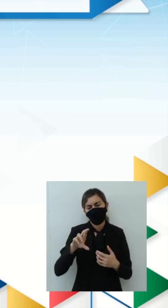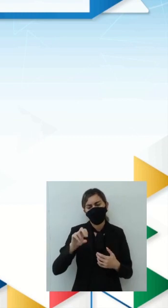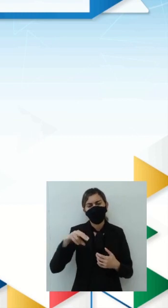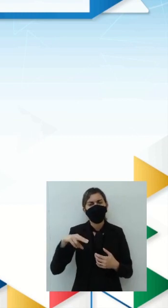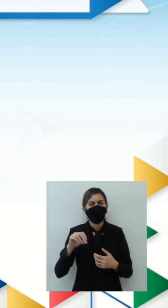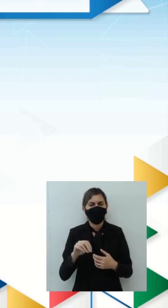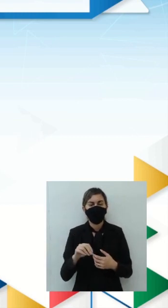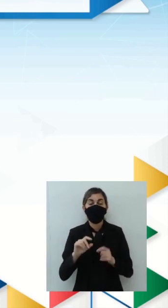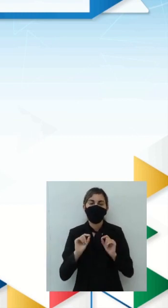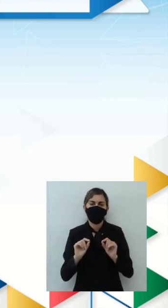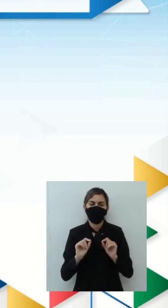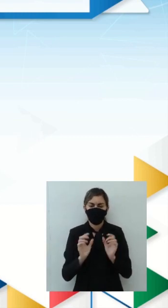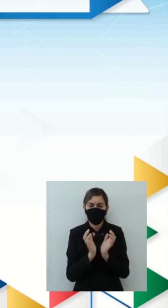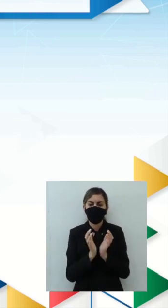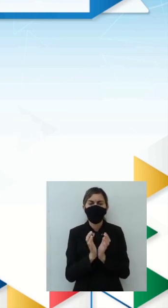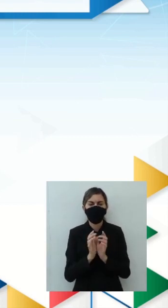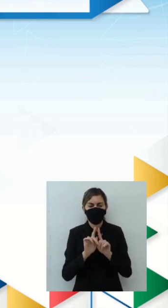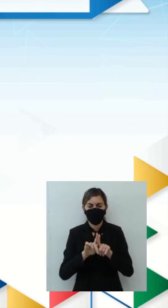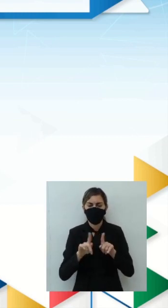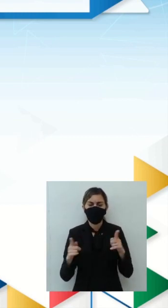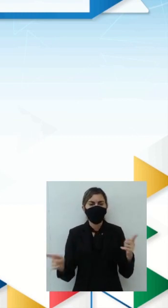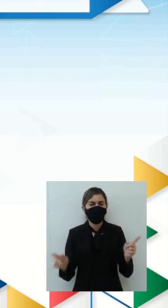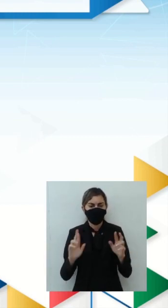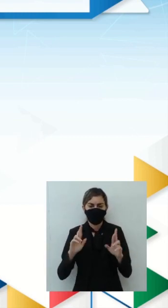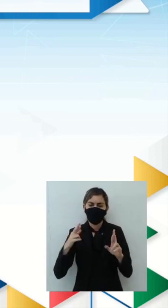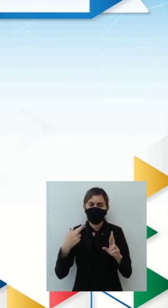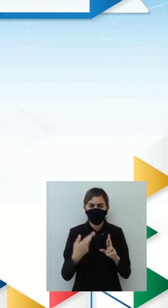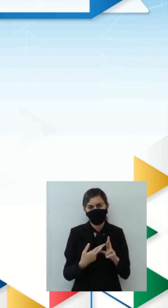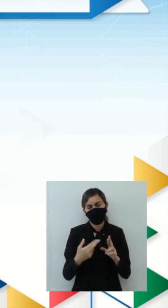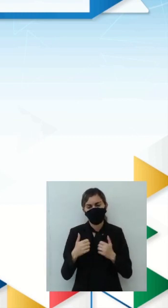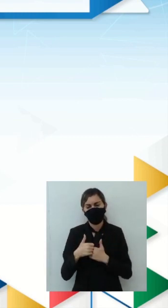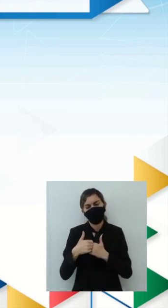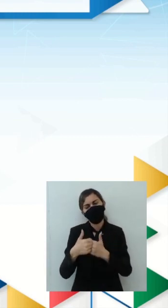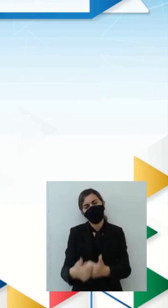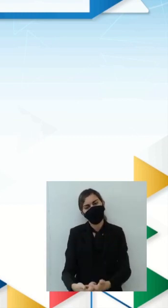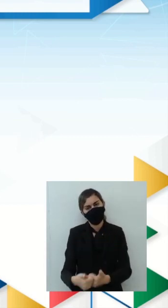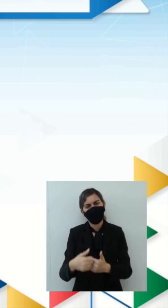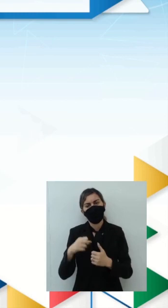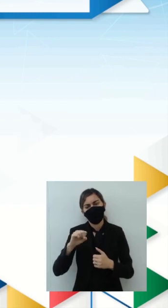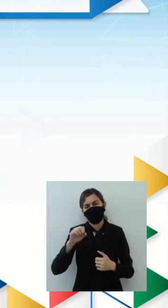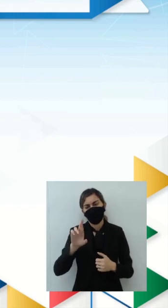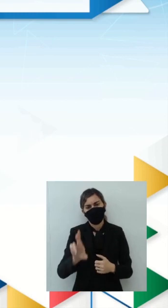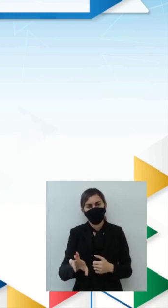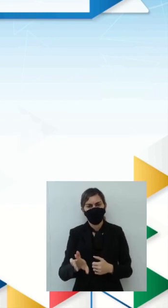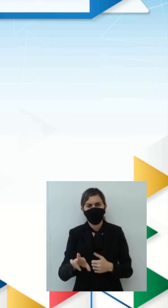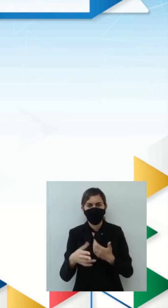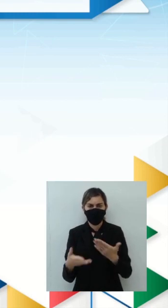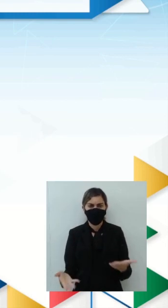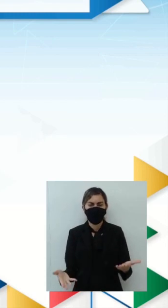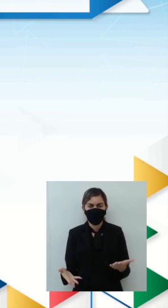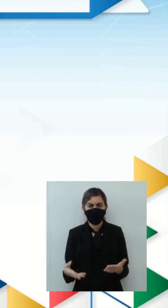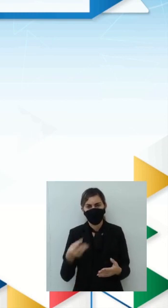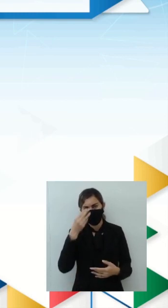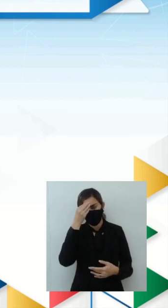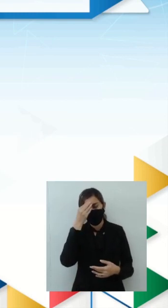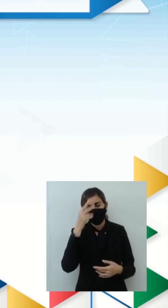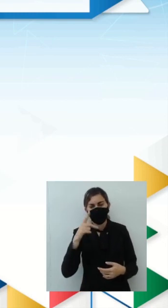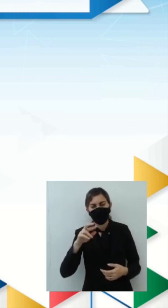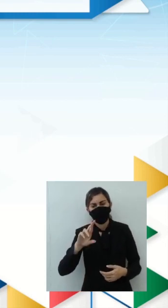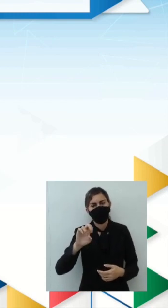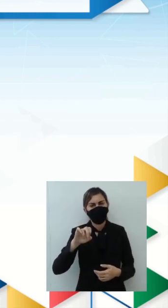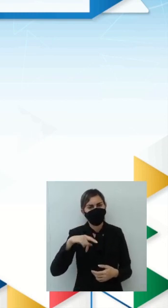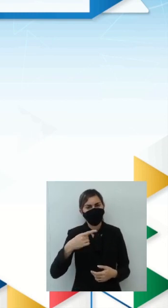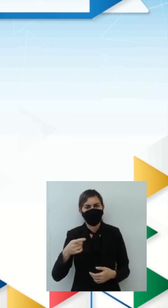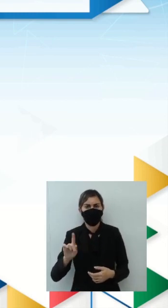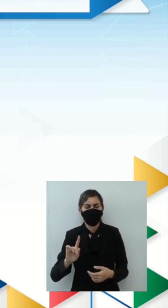O que é o pronome? É uma classe gramatical que se refere ou que acompanha o ser, certo? Gravem bem.